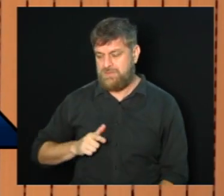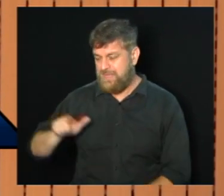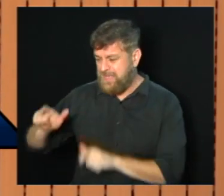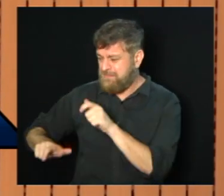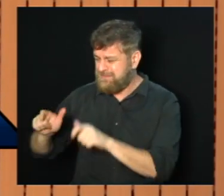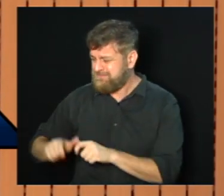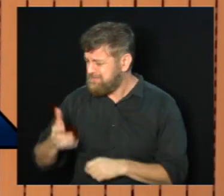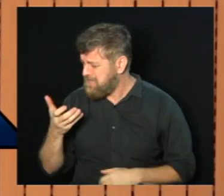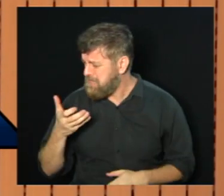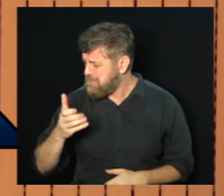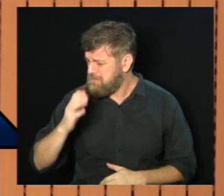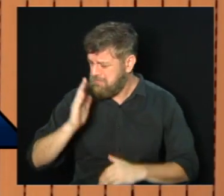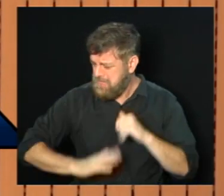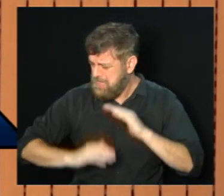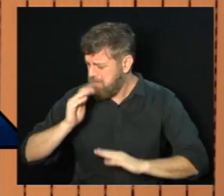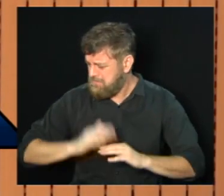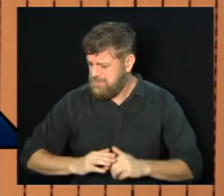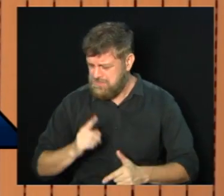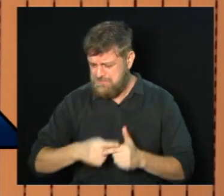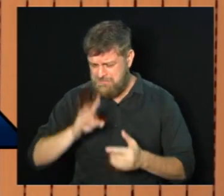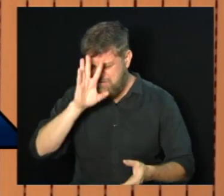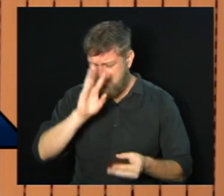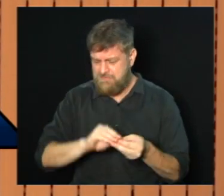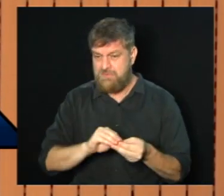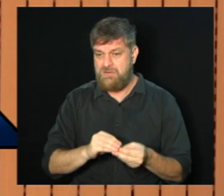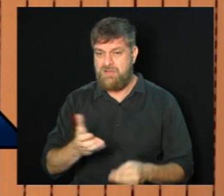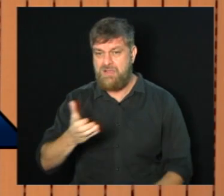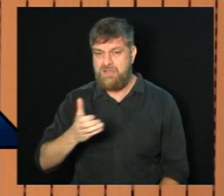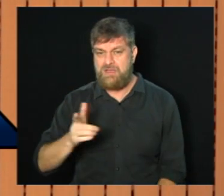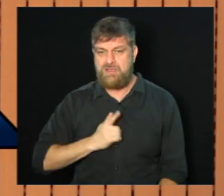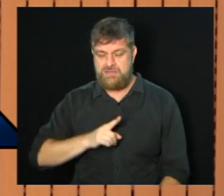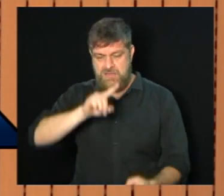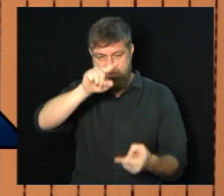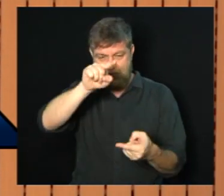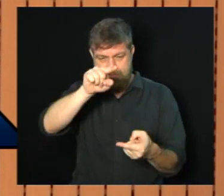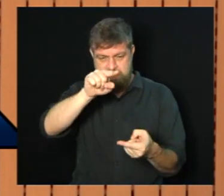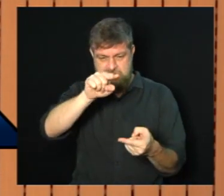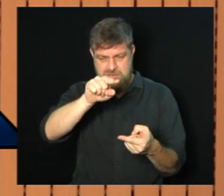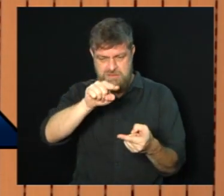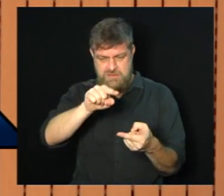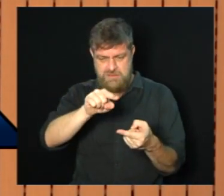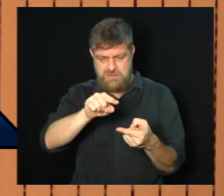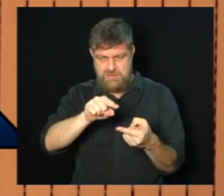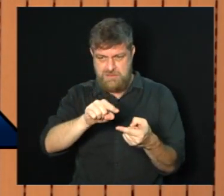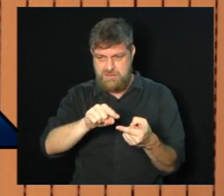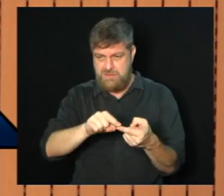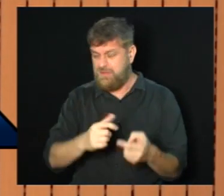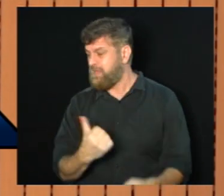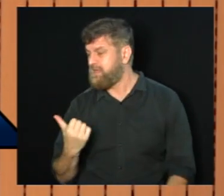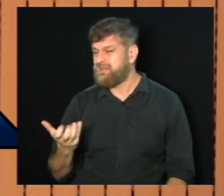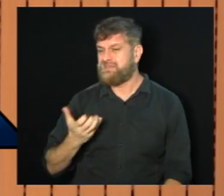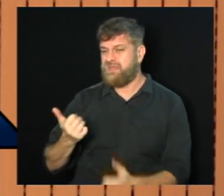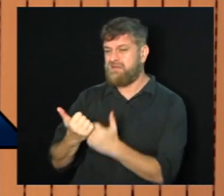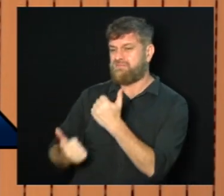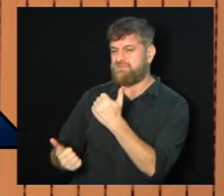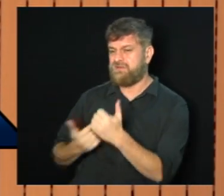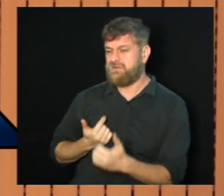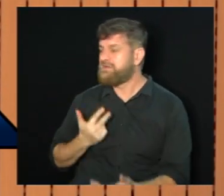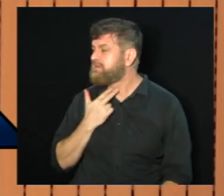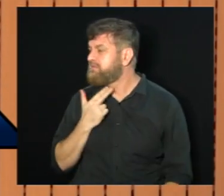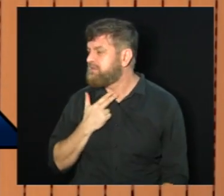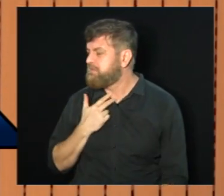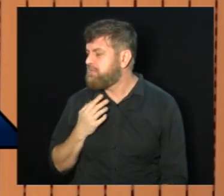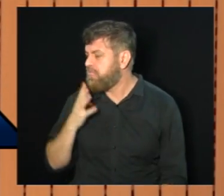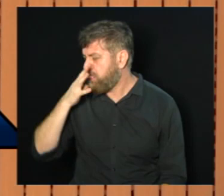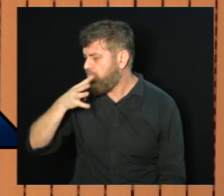aqueles que não querem a solução. Está acabando a garrafa vazia da esquerda. Não tem mais o que falar